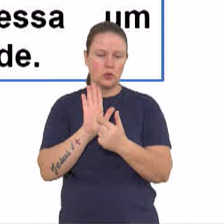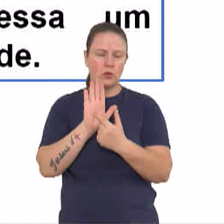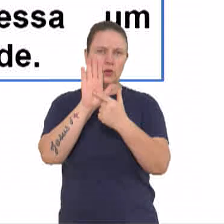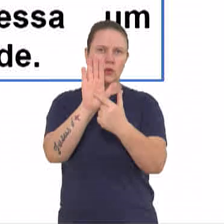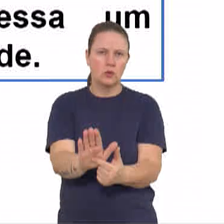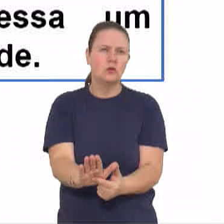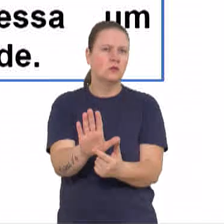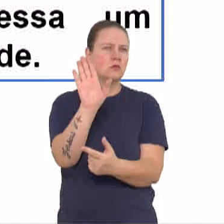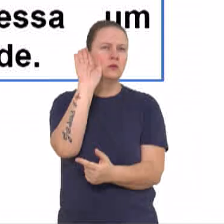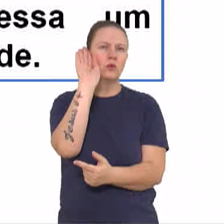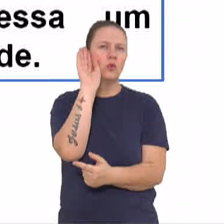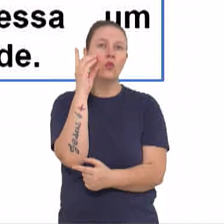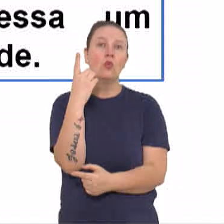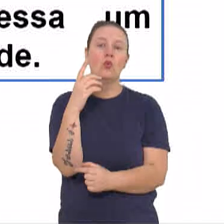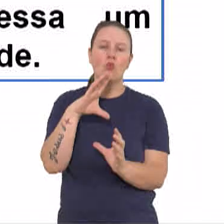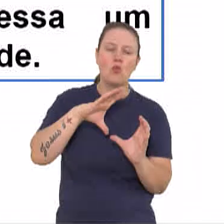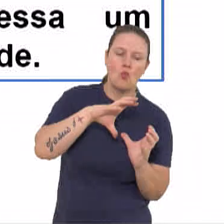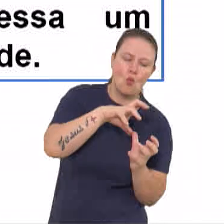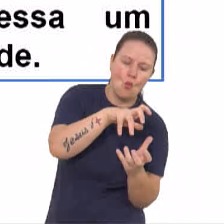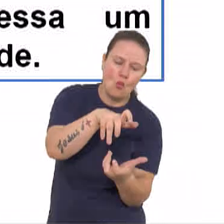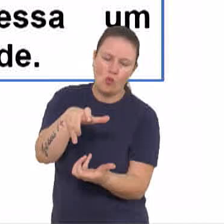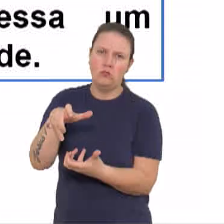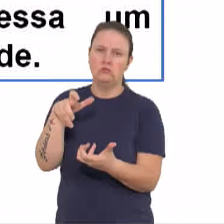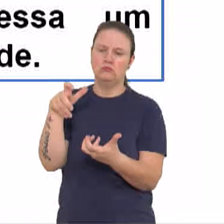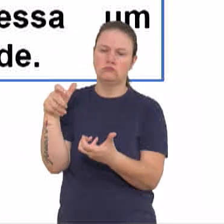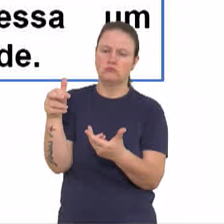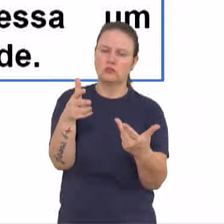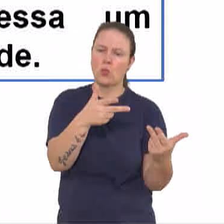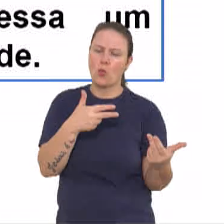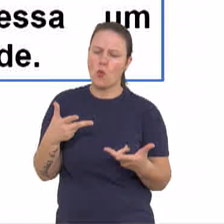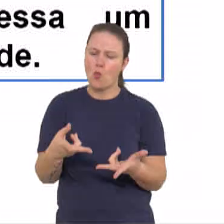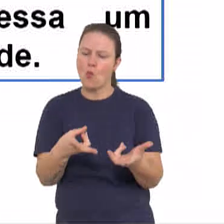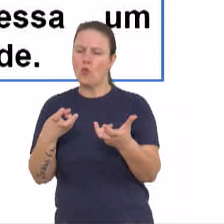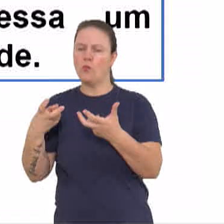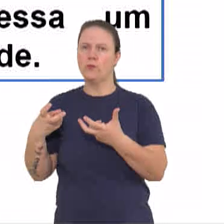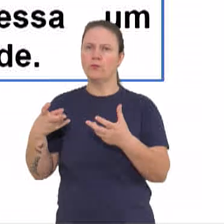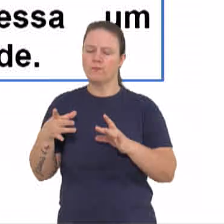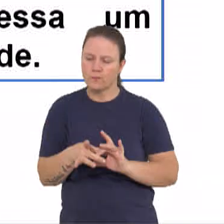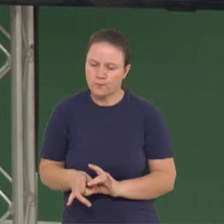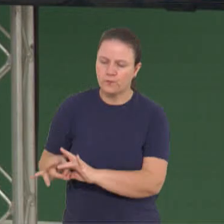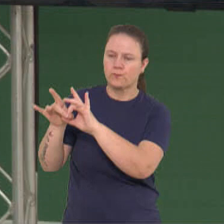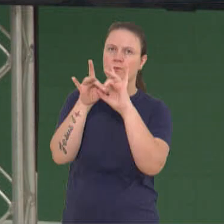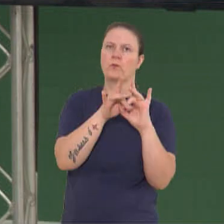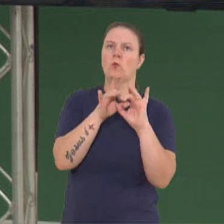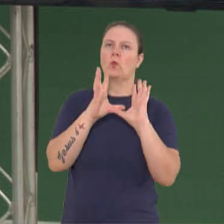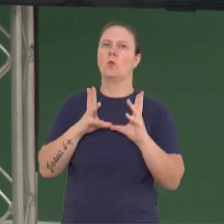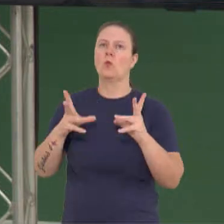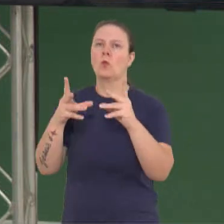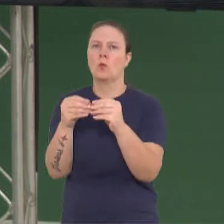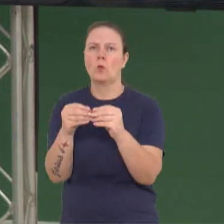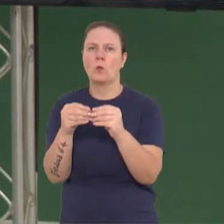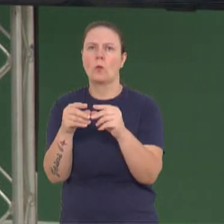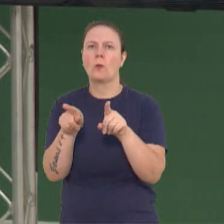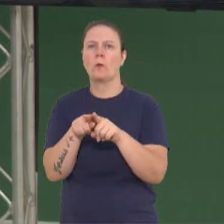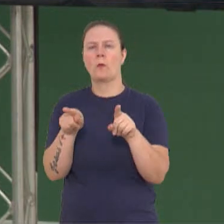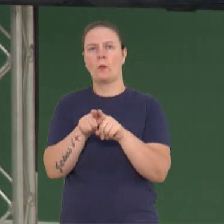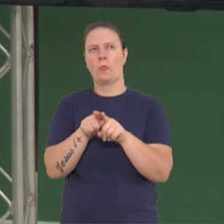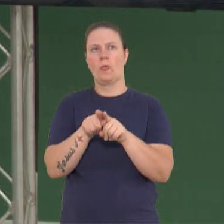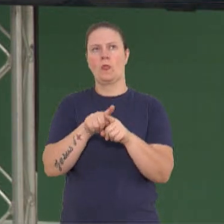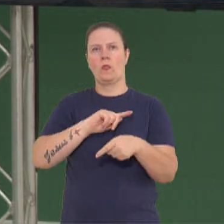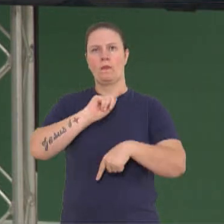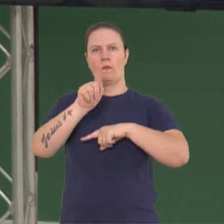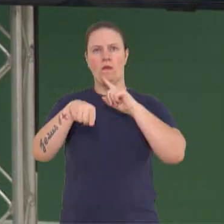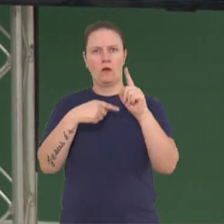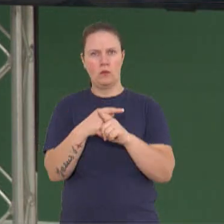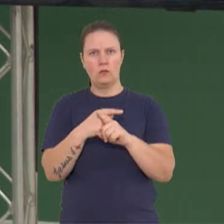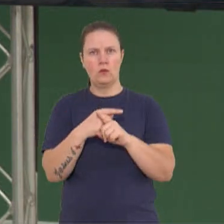um entendimento universal, vinculando-se à totalidade. Isso aqui é algo que nós também vamos ver que o